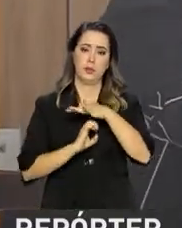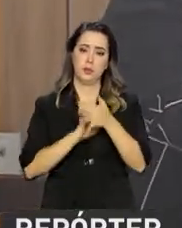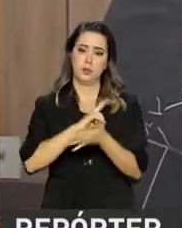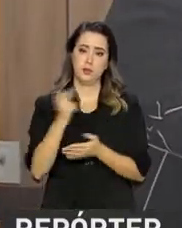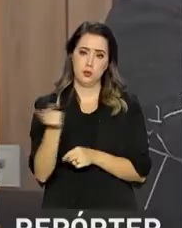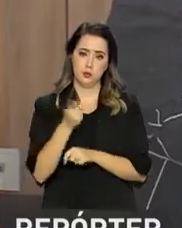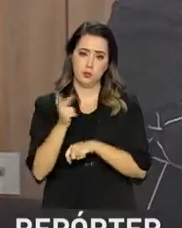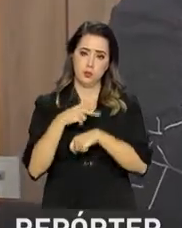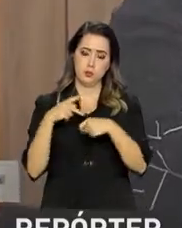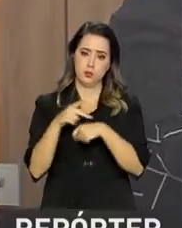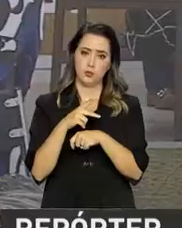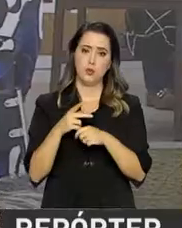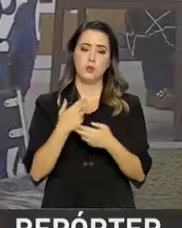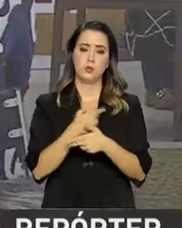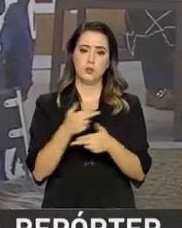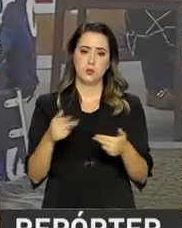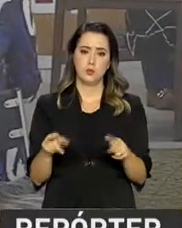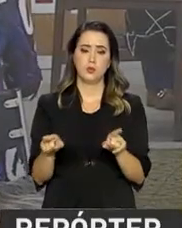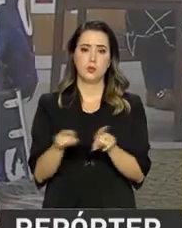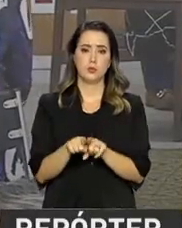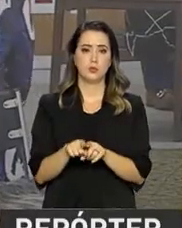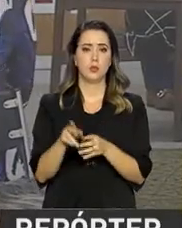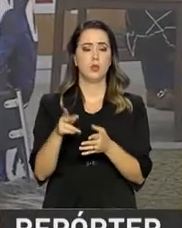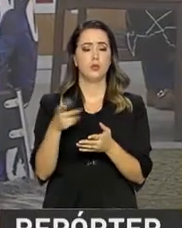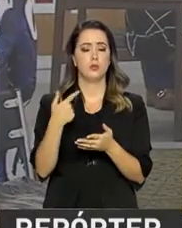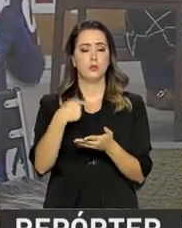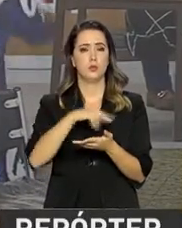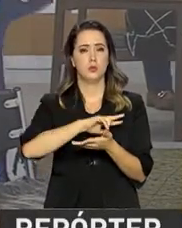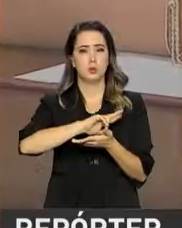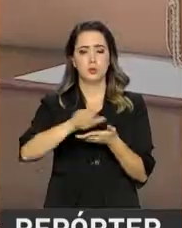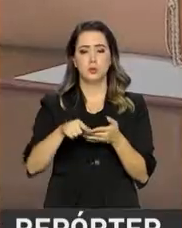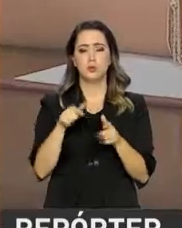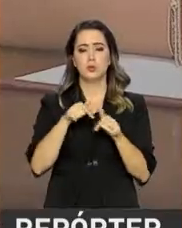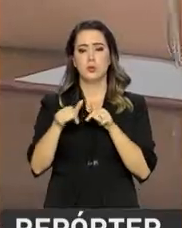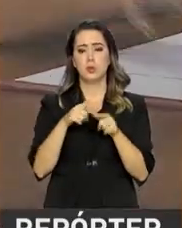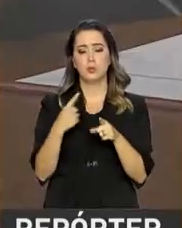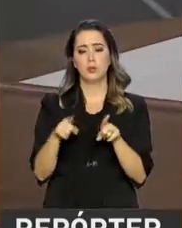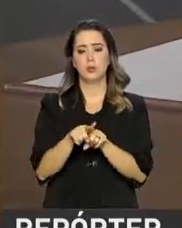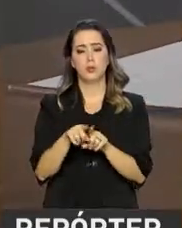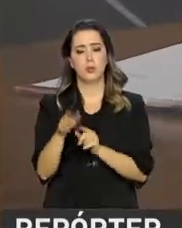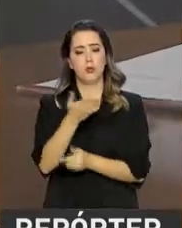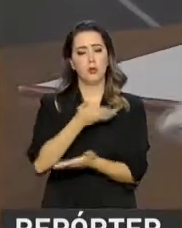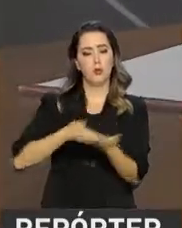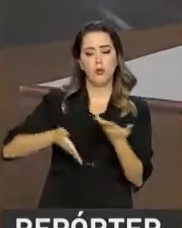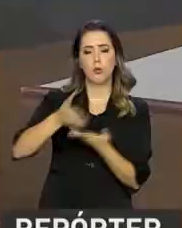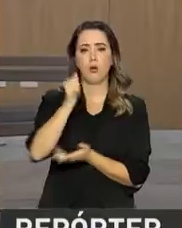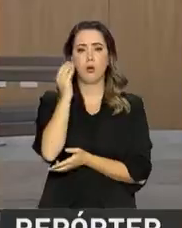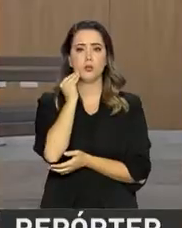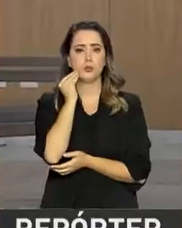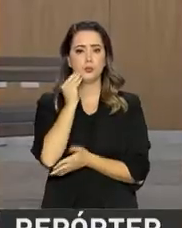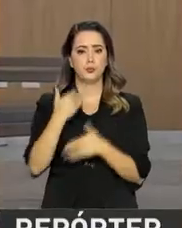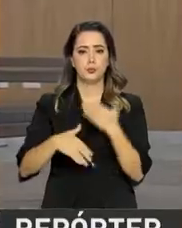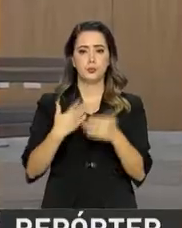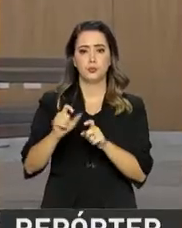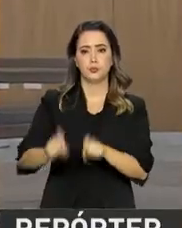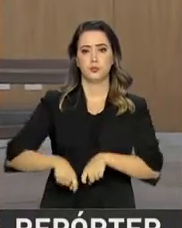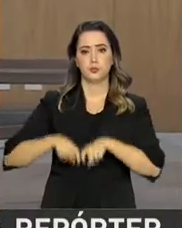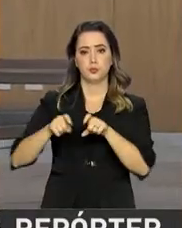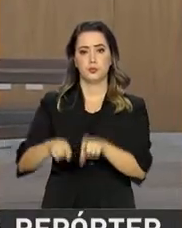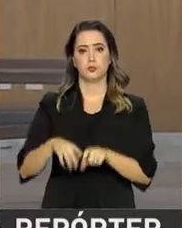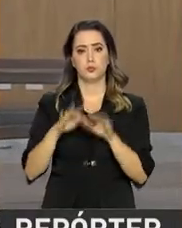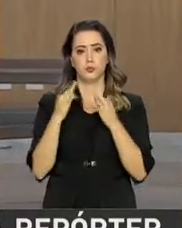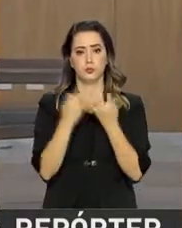empresas e produtores de artesanato. As nações ainda acertaram a troca de experiências para o desenvolvimento da agricultura familiar